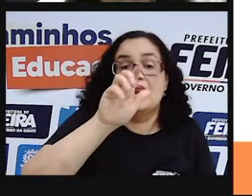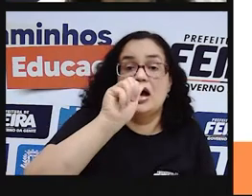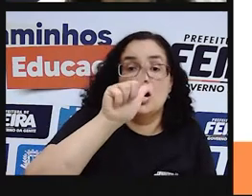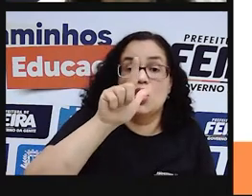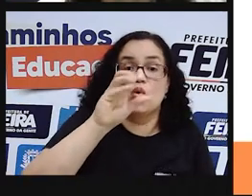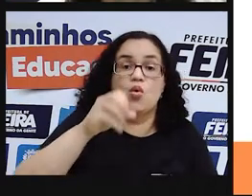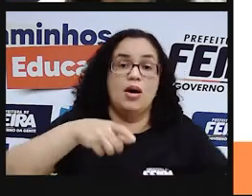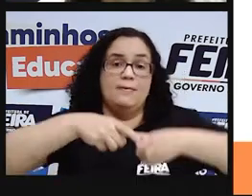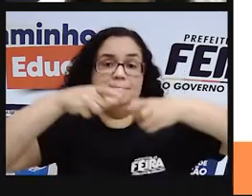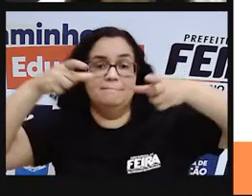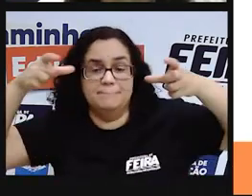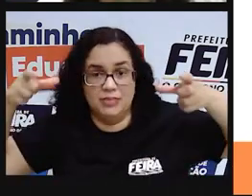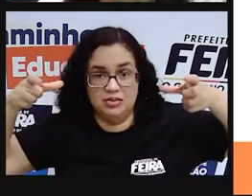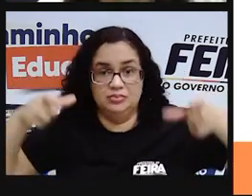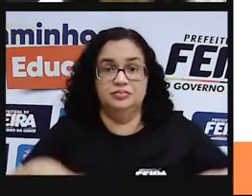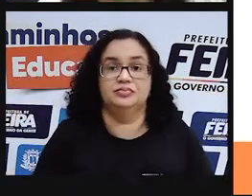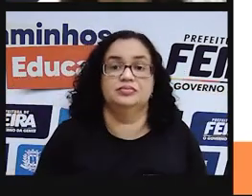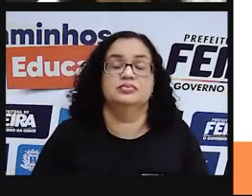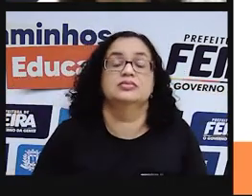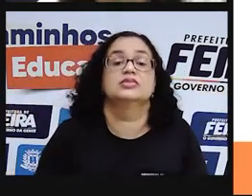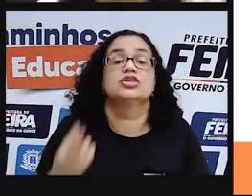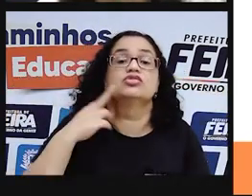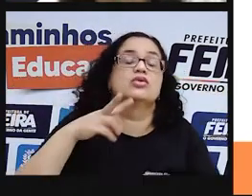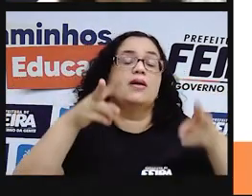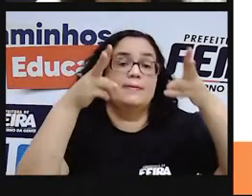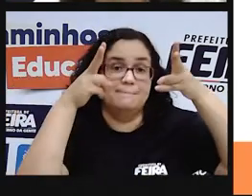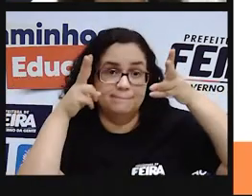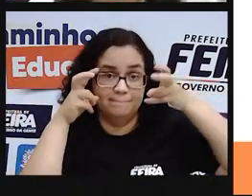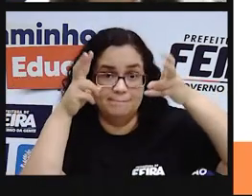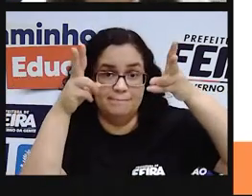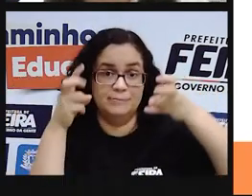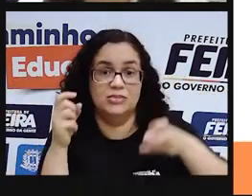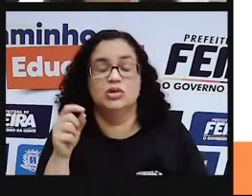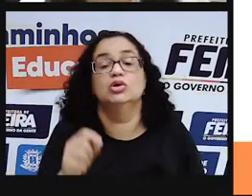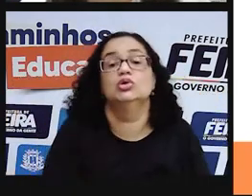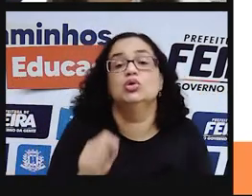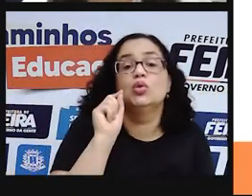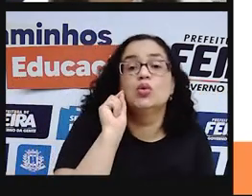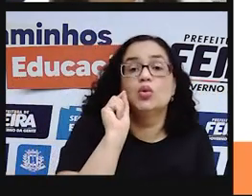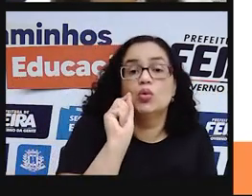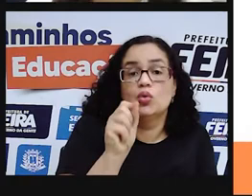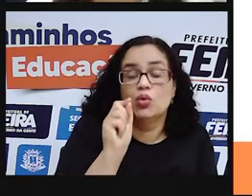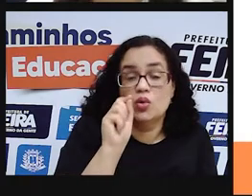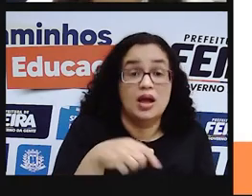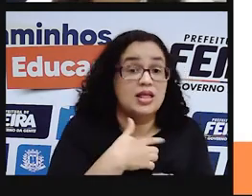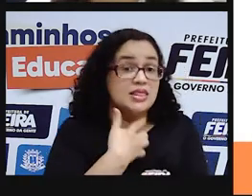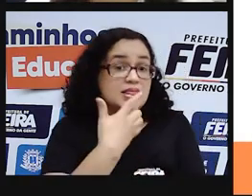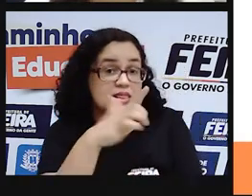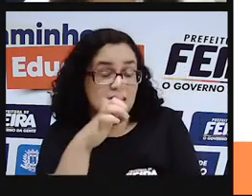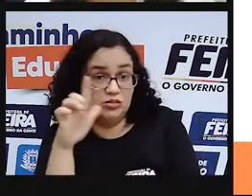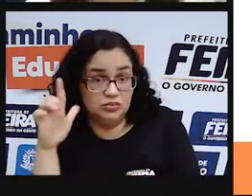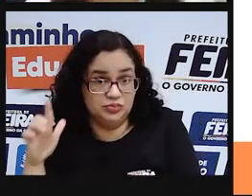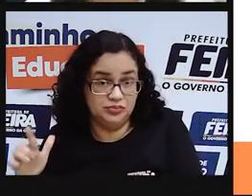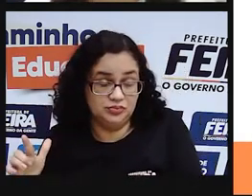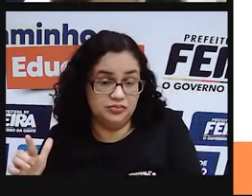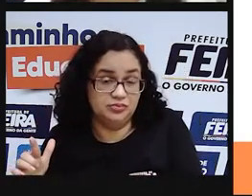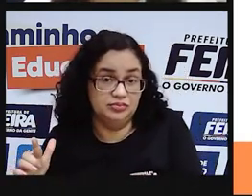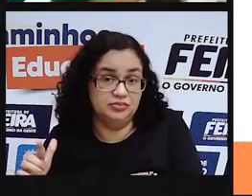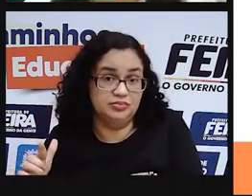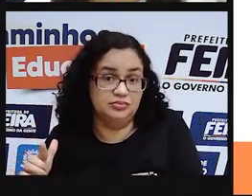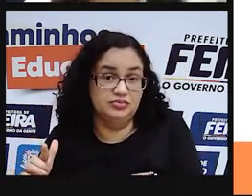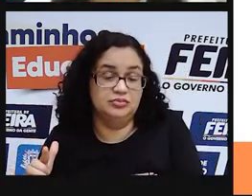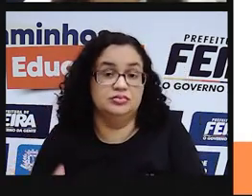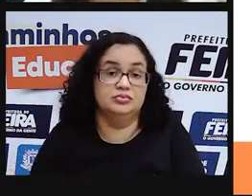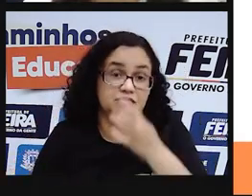maior e mais abrangente que a gente observa aí entre as definições apesar de não existir aí assim